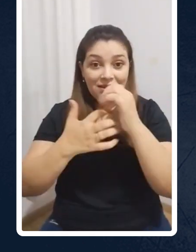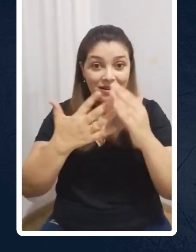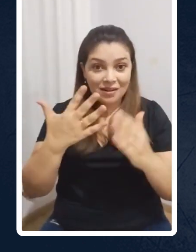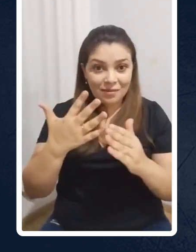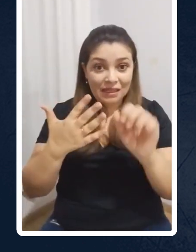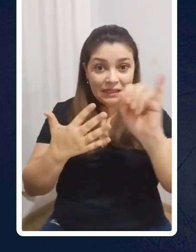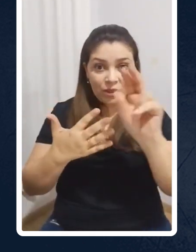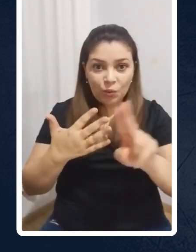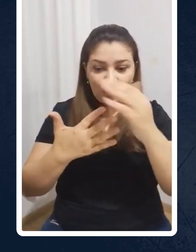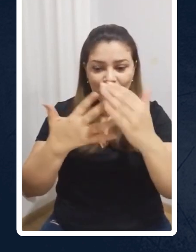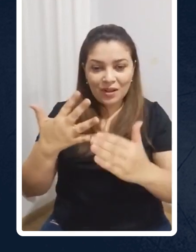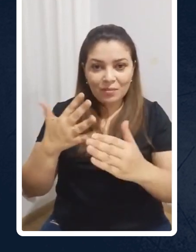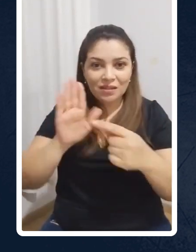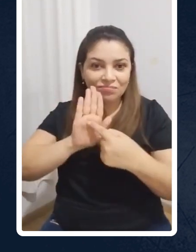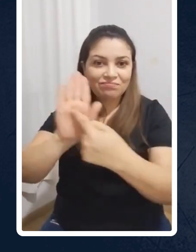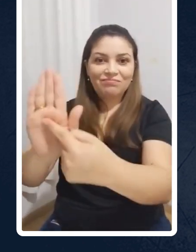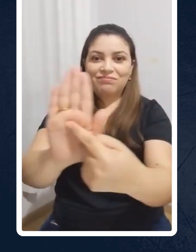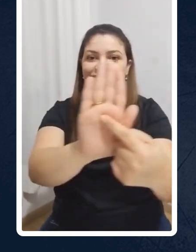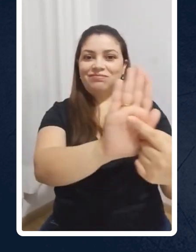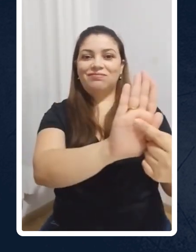Então, isso muda tudo.